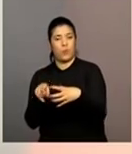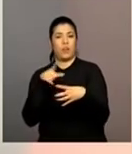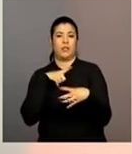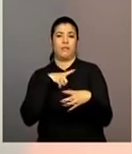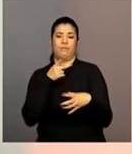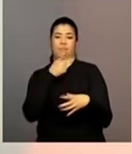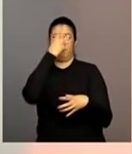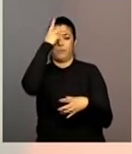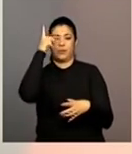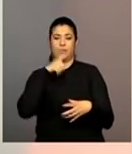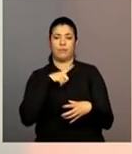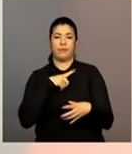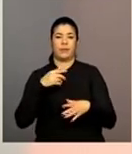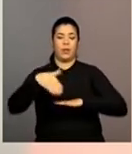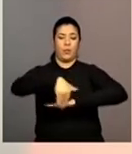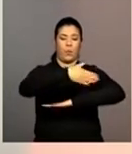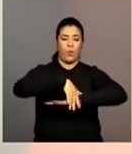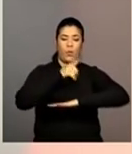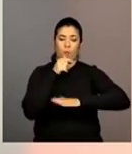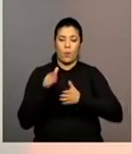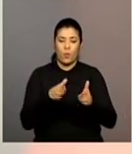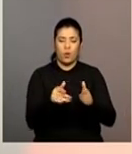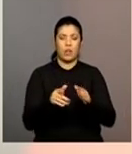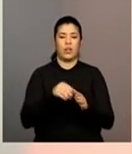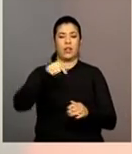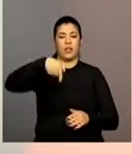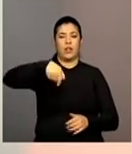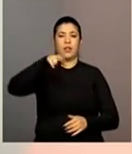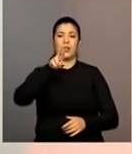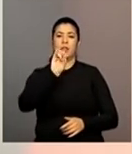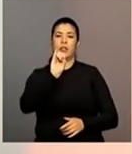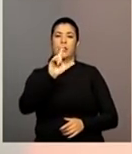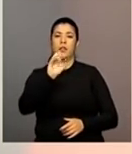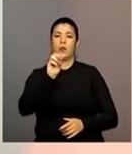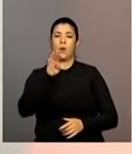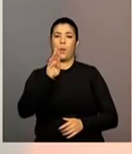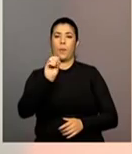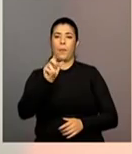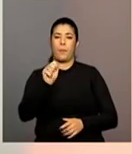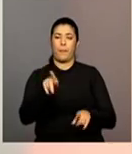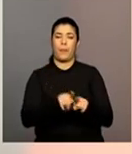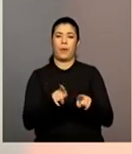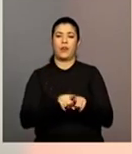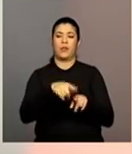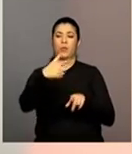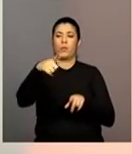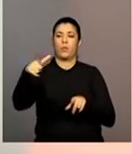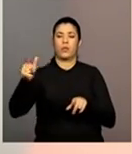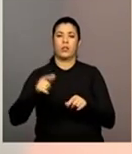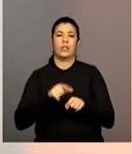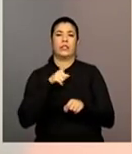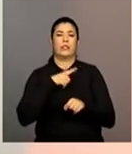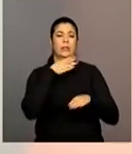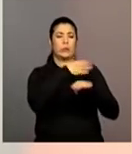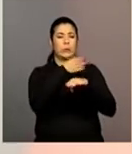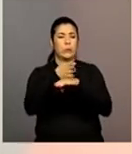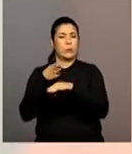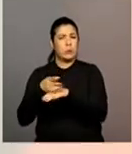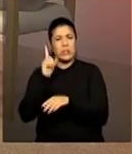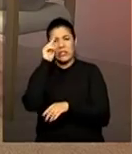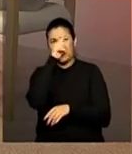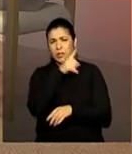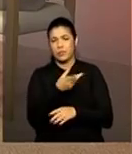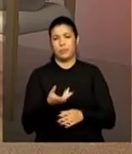Comunidades ribeirinhas Quilombolas em calhas de Rio localidades muito difíceis mesmo de de acessar Pois é